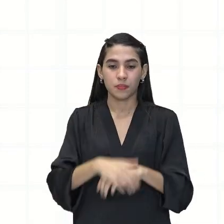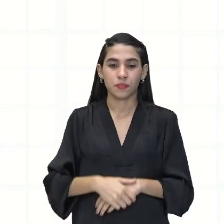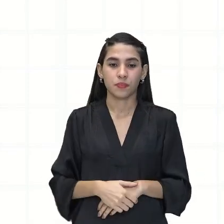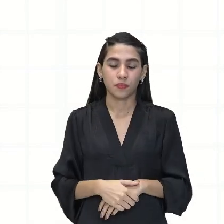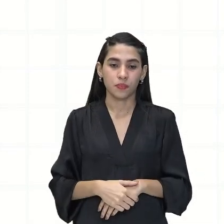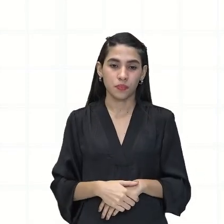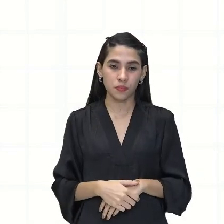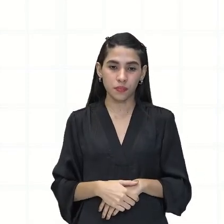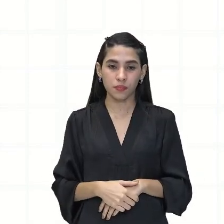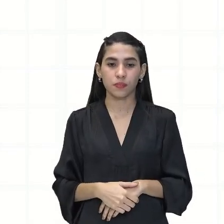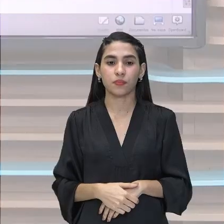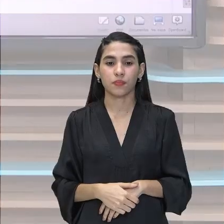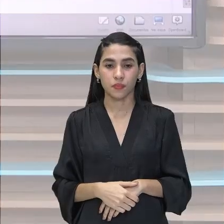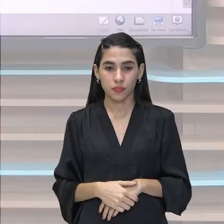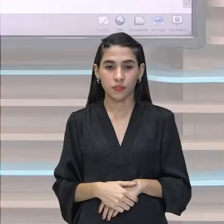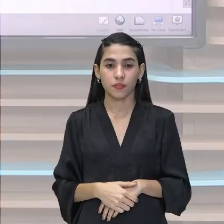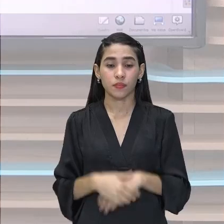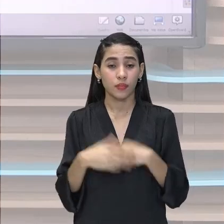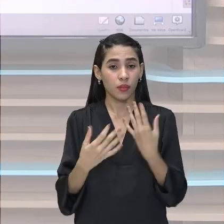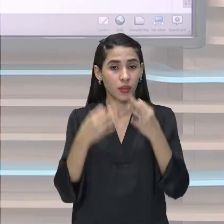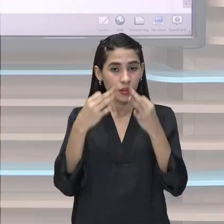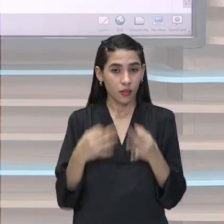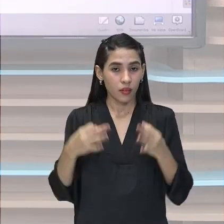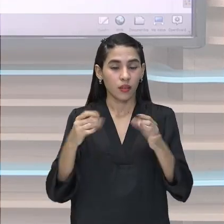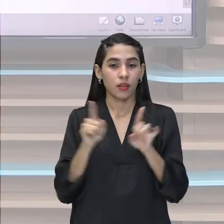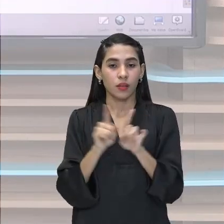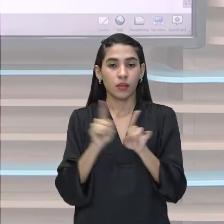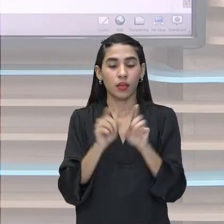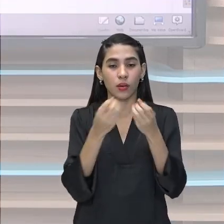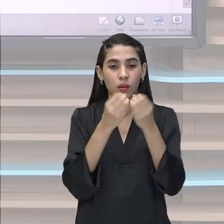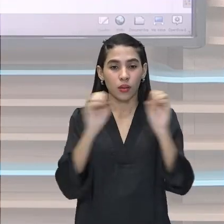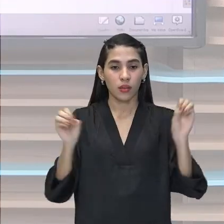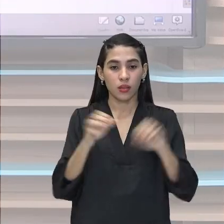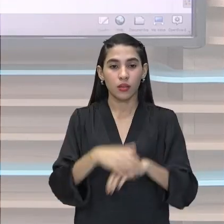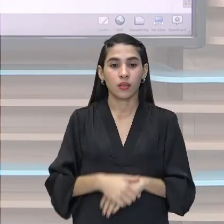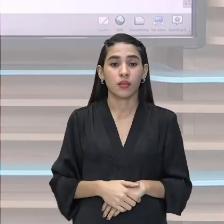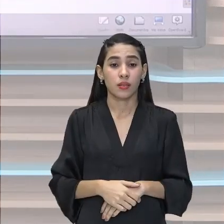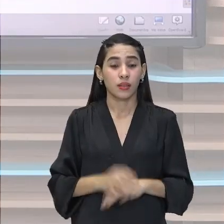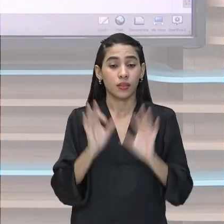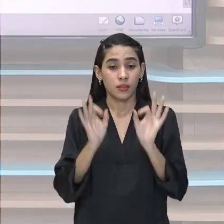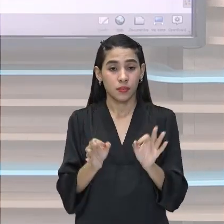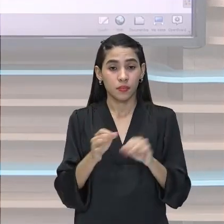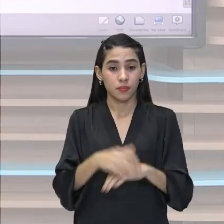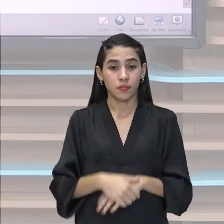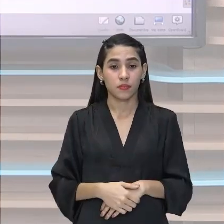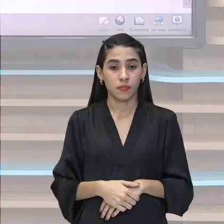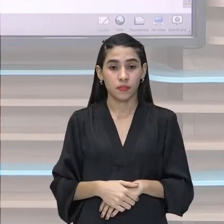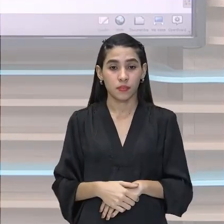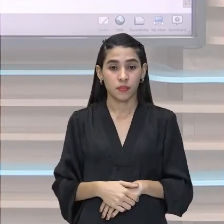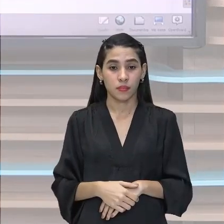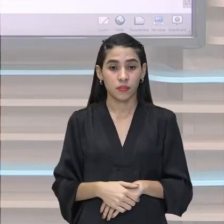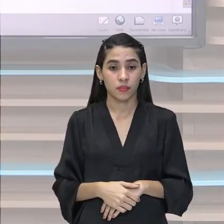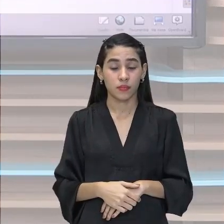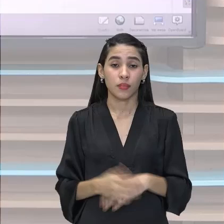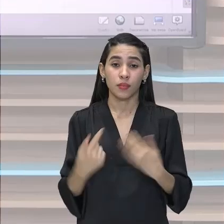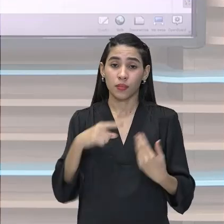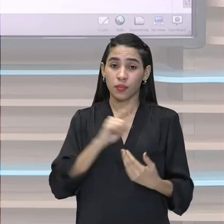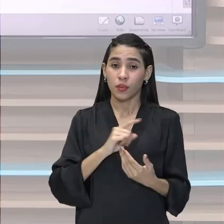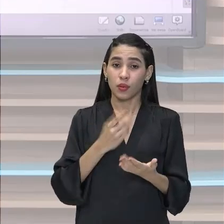E aí estaria correto a nossa oração. Certo, gente? Muito bem. A gente